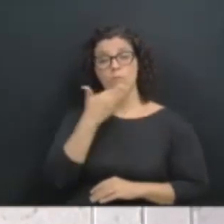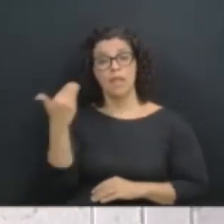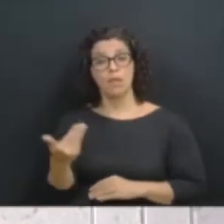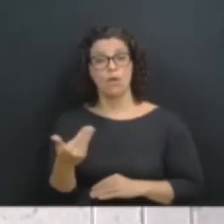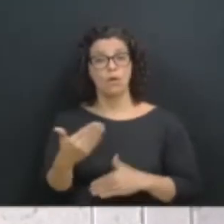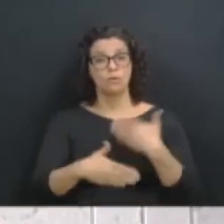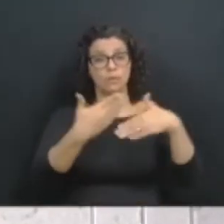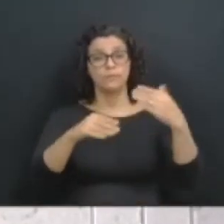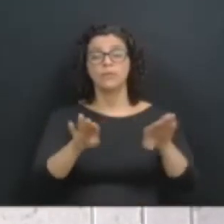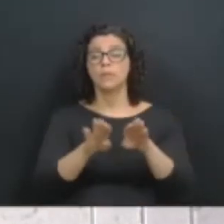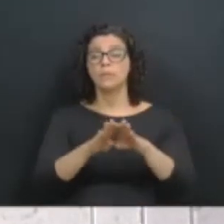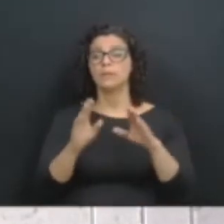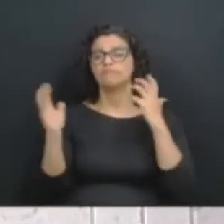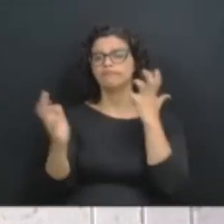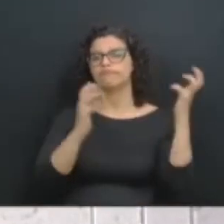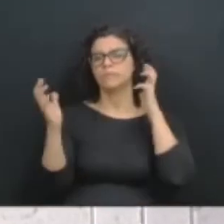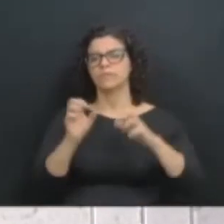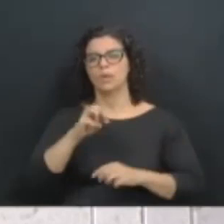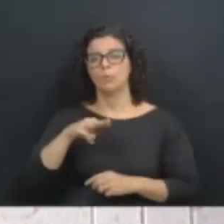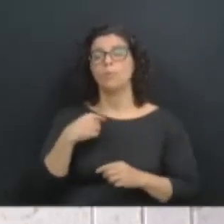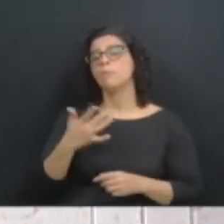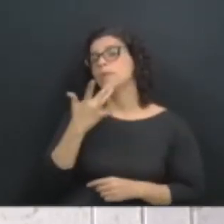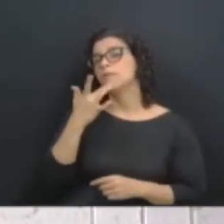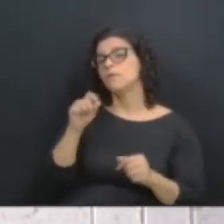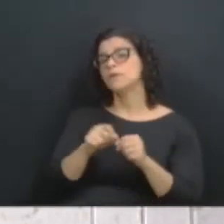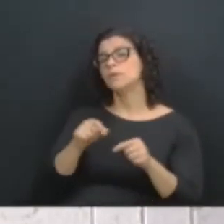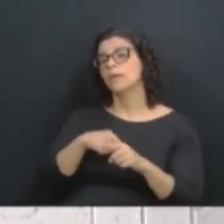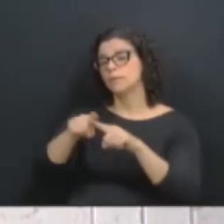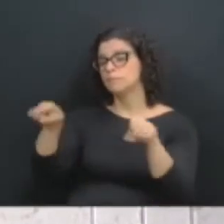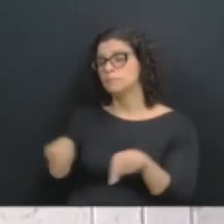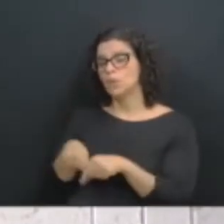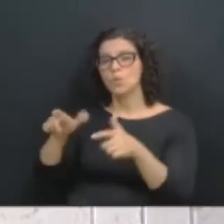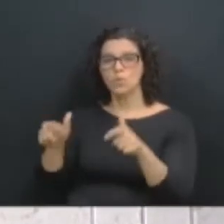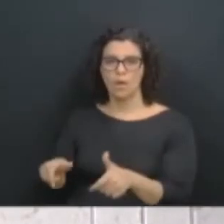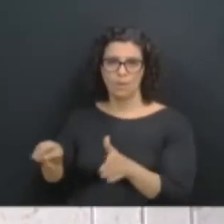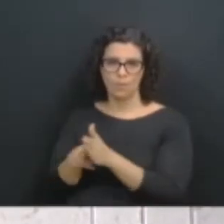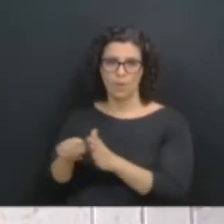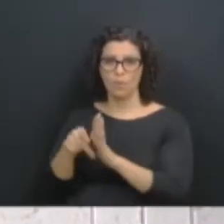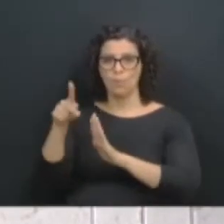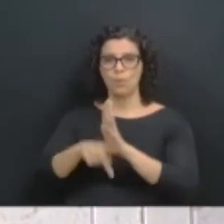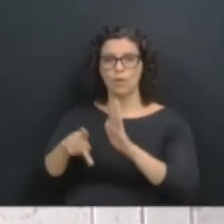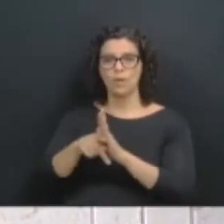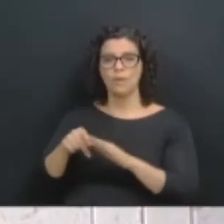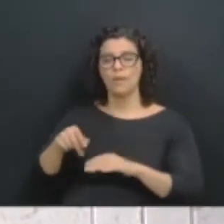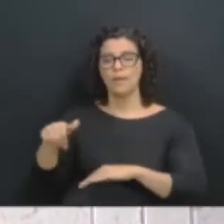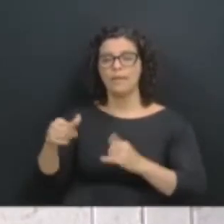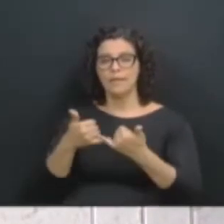do SAMU. Preferiu construir o Meu Campinho, preferiu o programa Minha